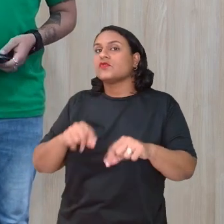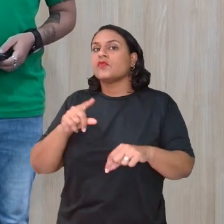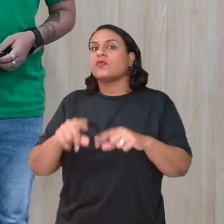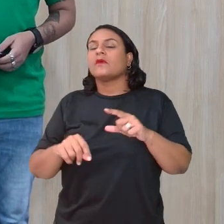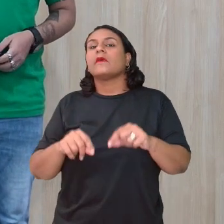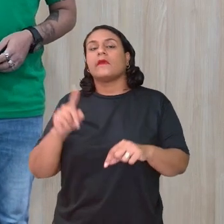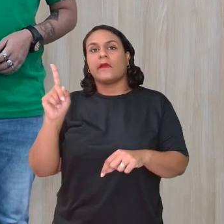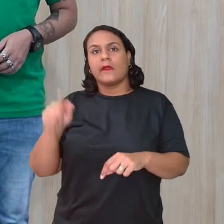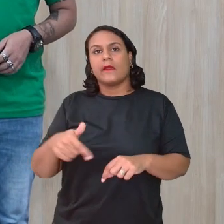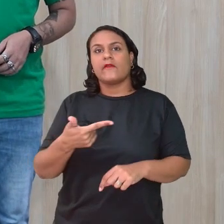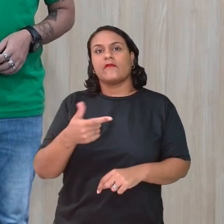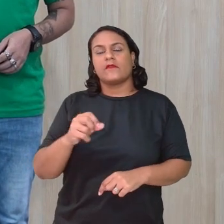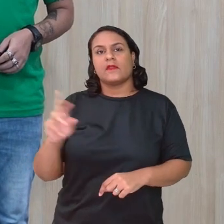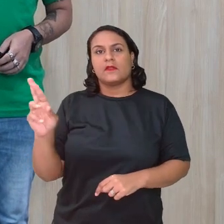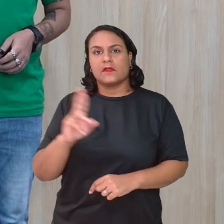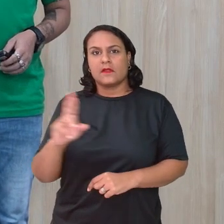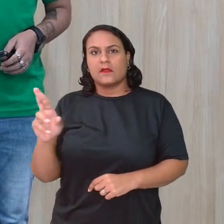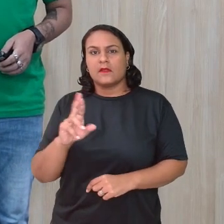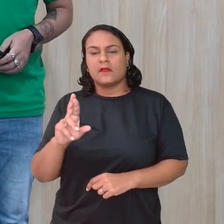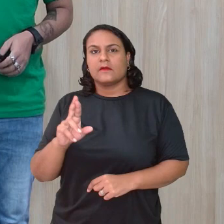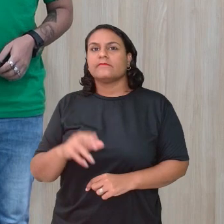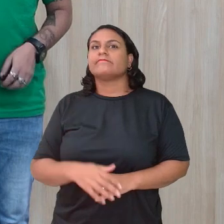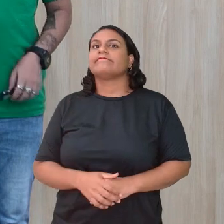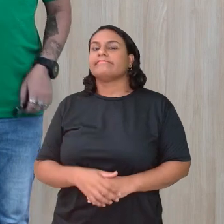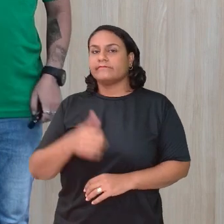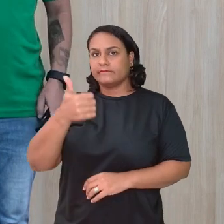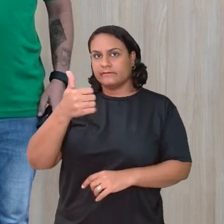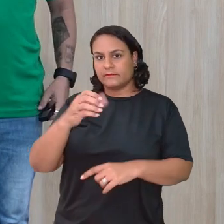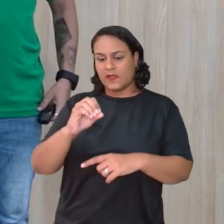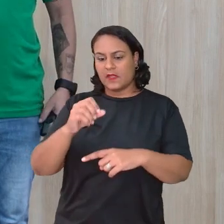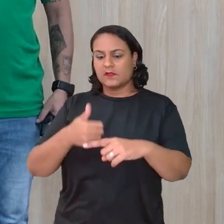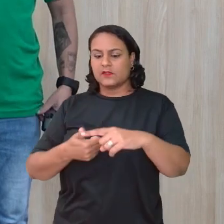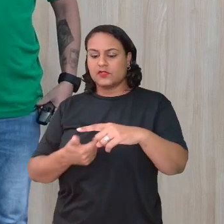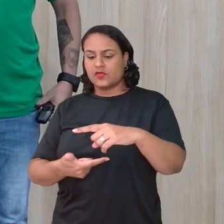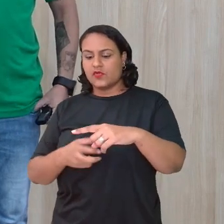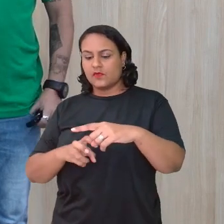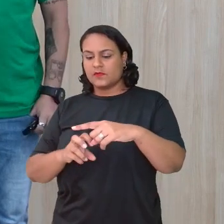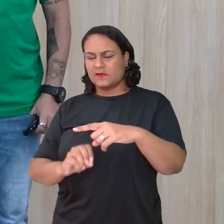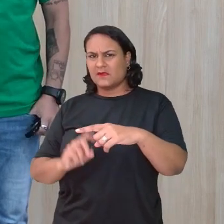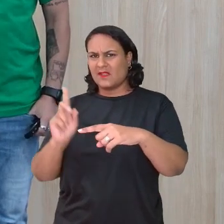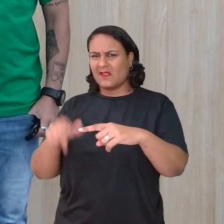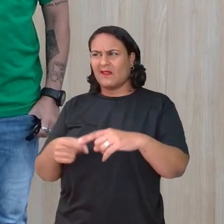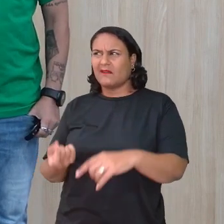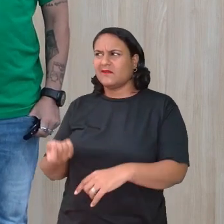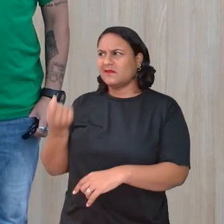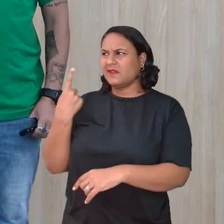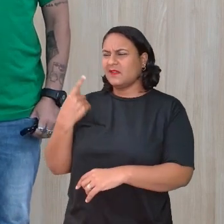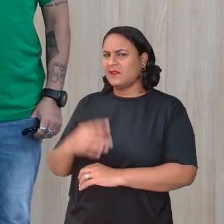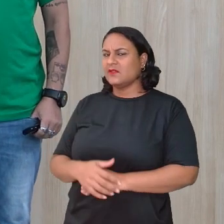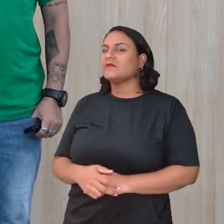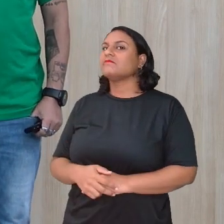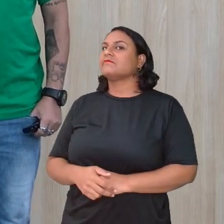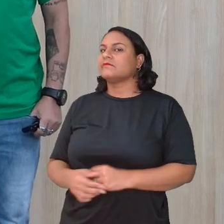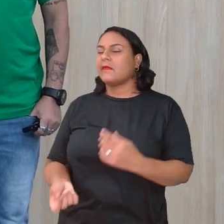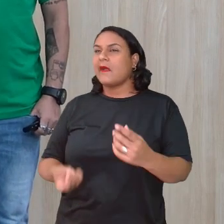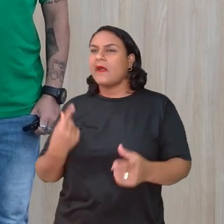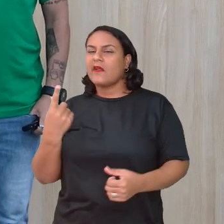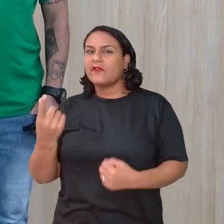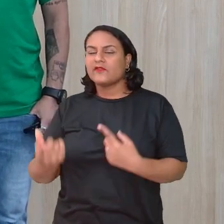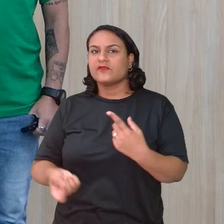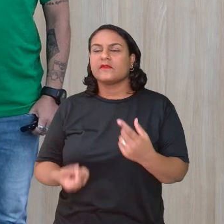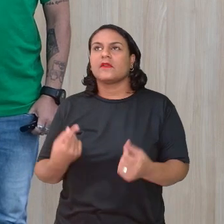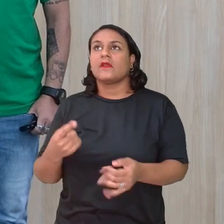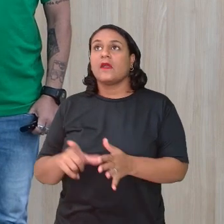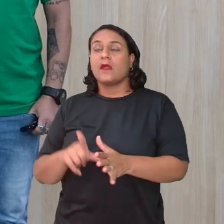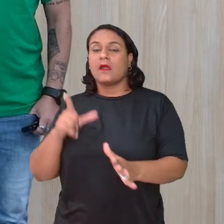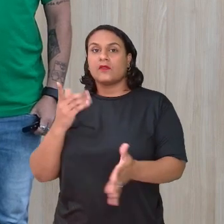uma blusa de R$20? 10 sobre 50. Parece ser estranho no primeiro momento, tá certo? A gente muitas vezes, antes